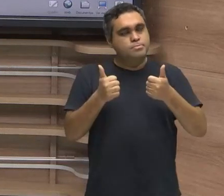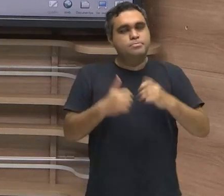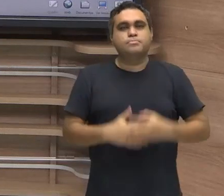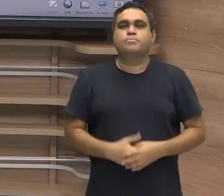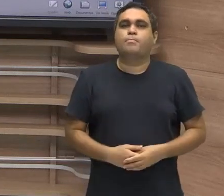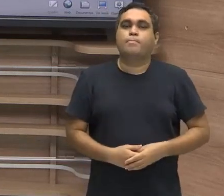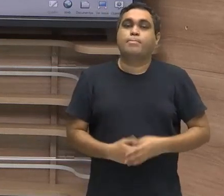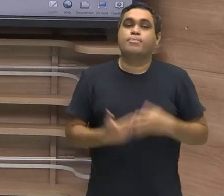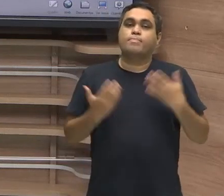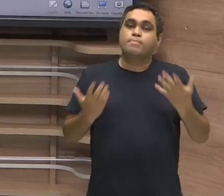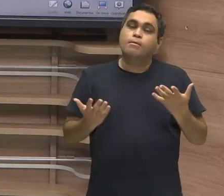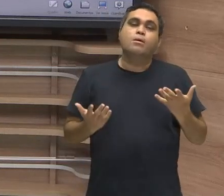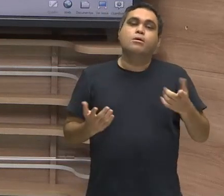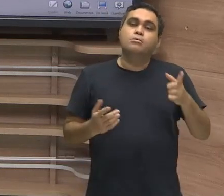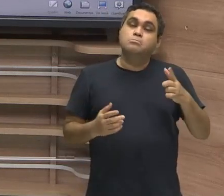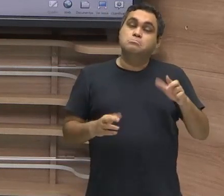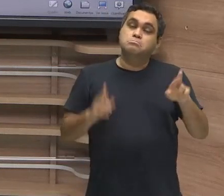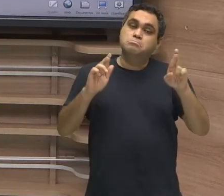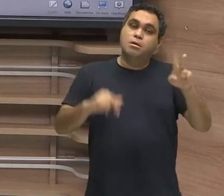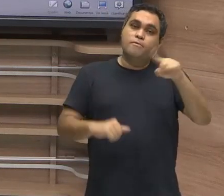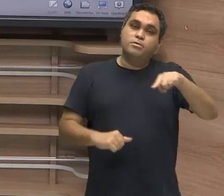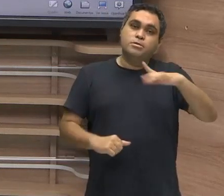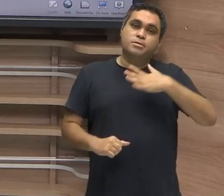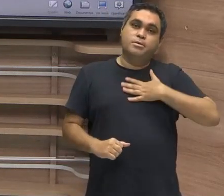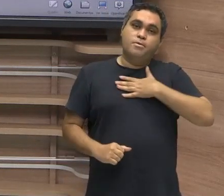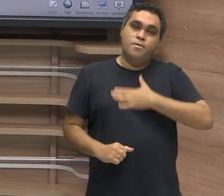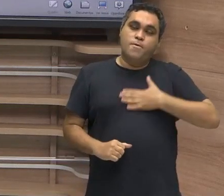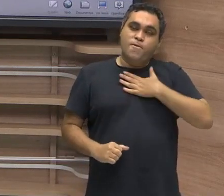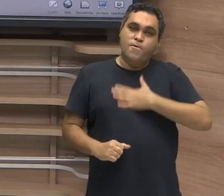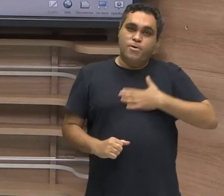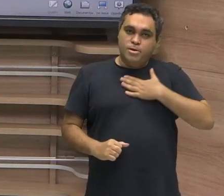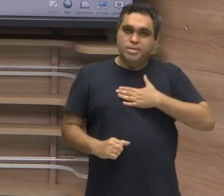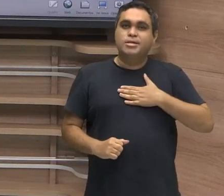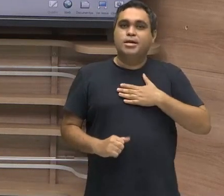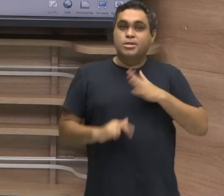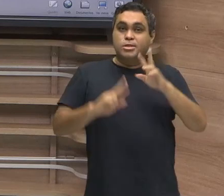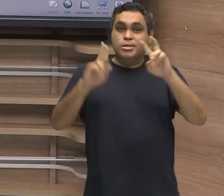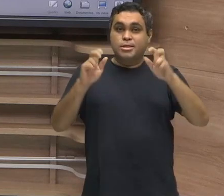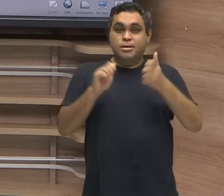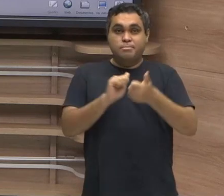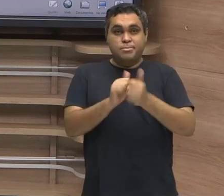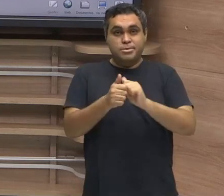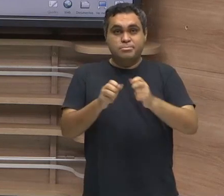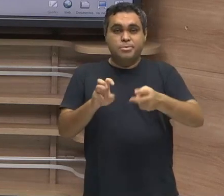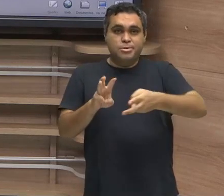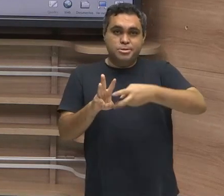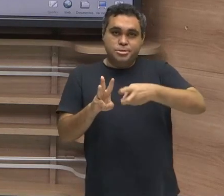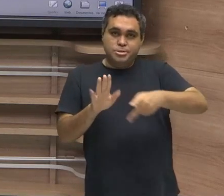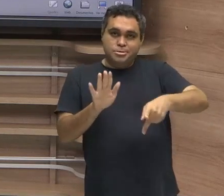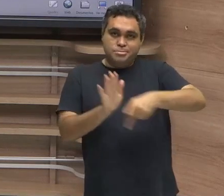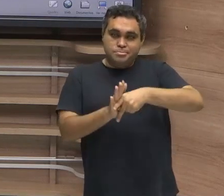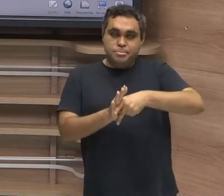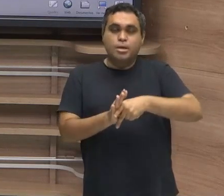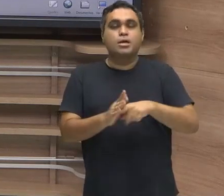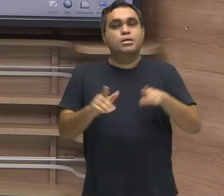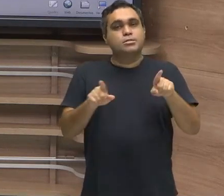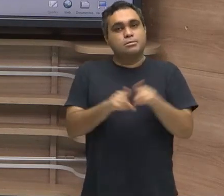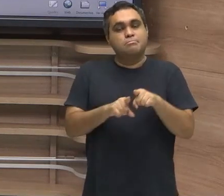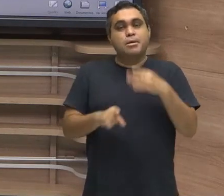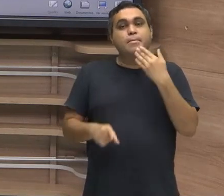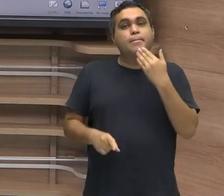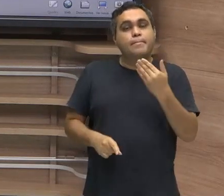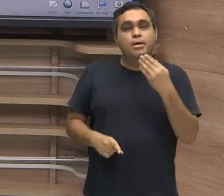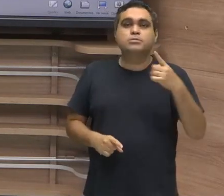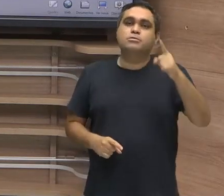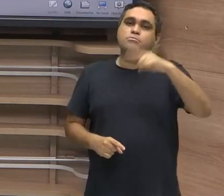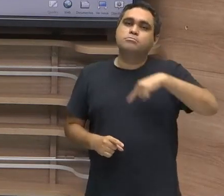bem, alunos, espero que vocês tenham gostado de conhecer um pouquinho mais a respeito dos esportes indígenas. Já peço que